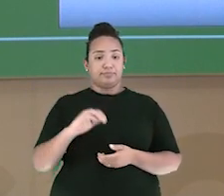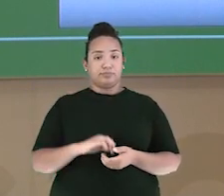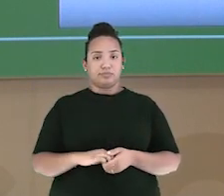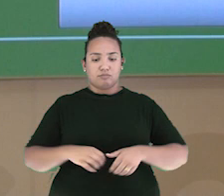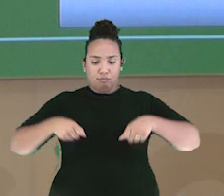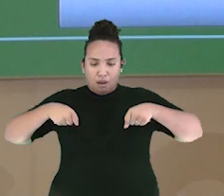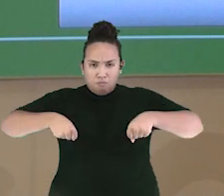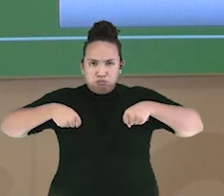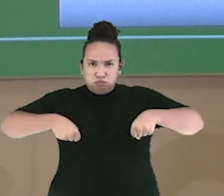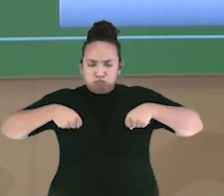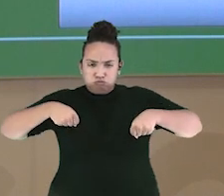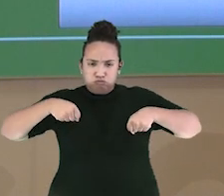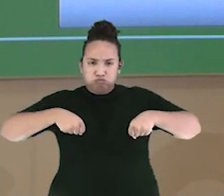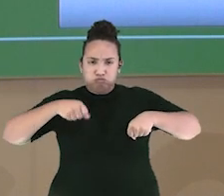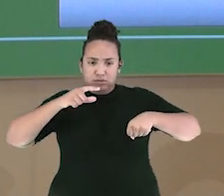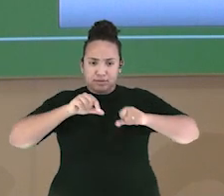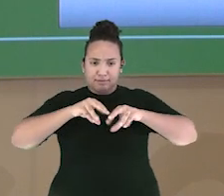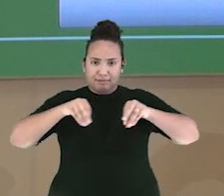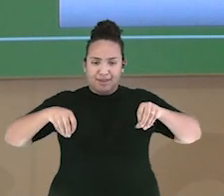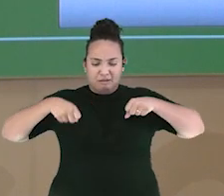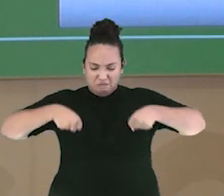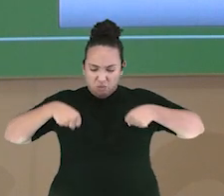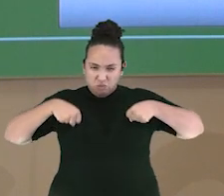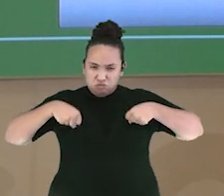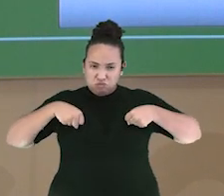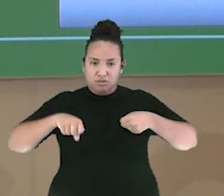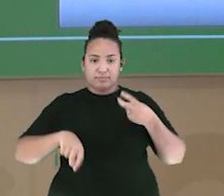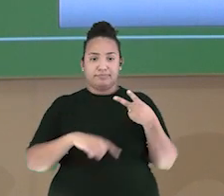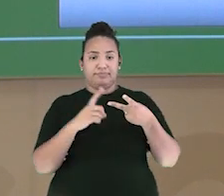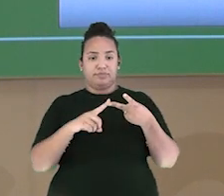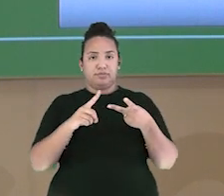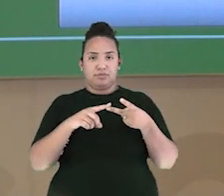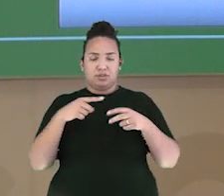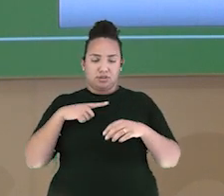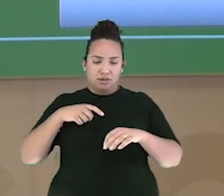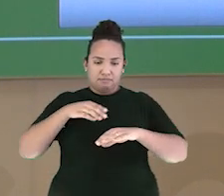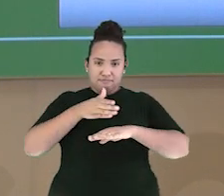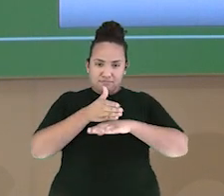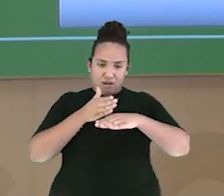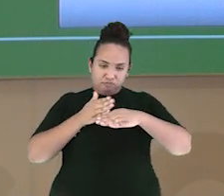operador de britadeira, certo? Em segundo a gente tem o marmoreiro.